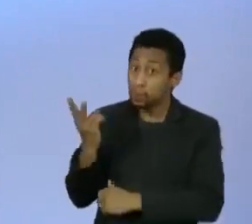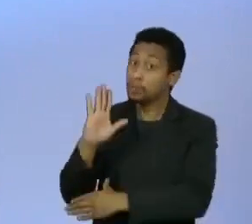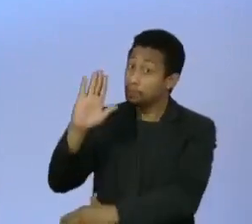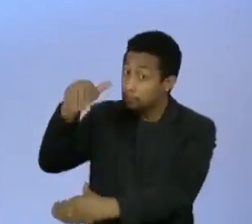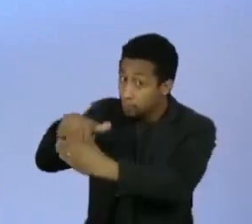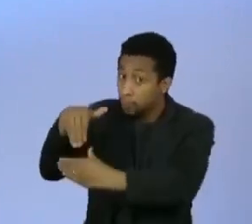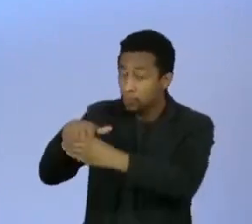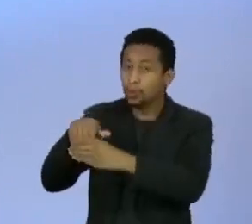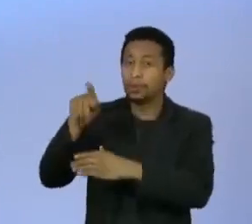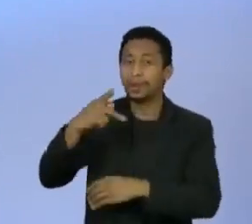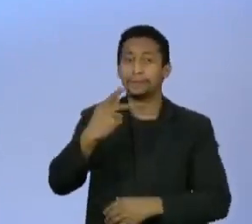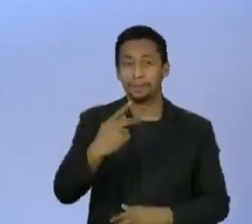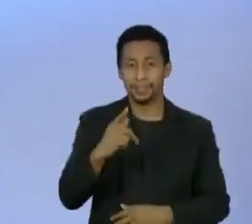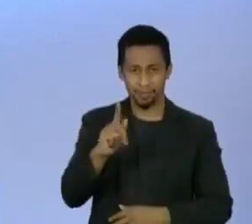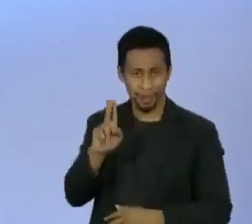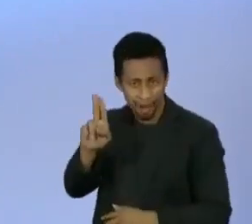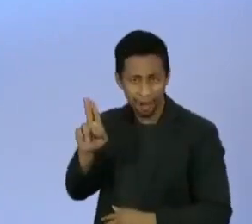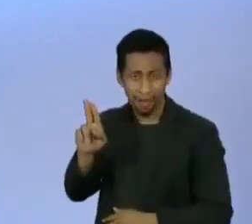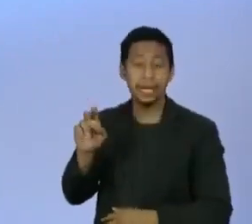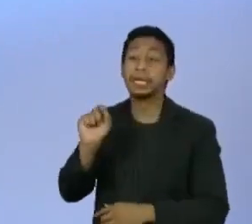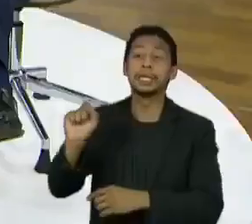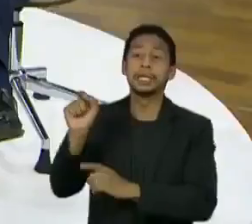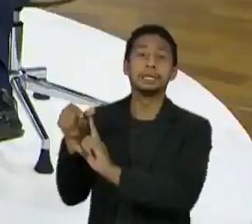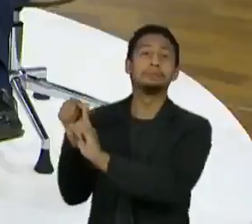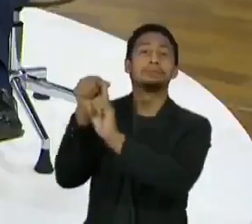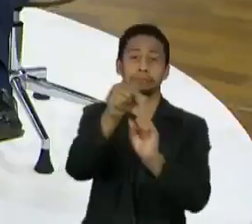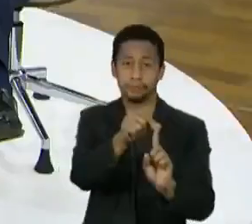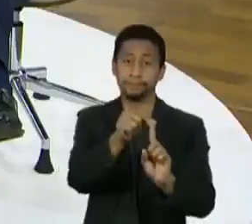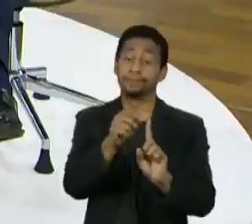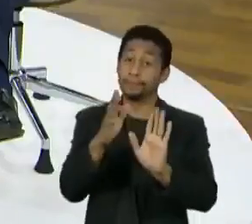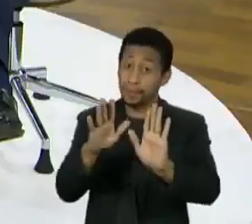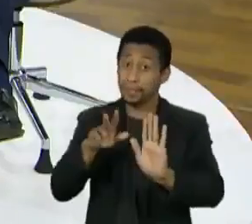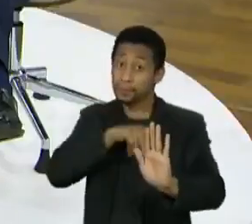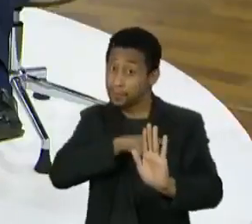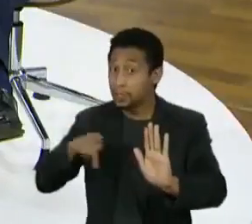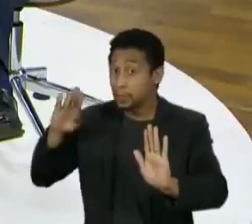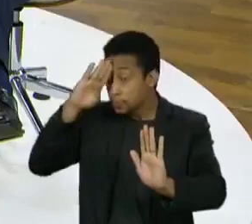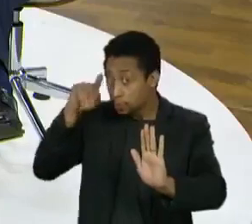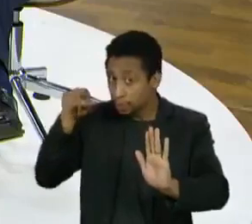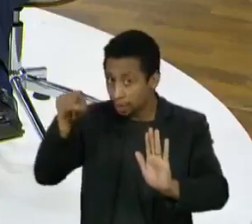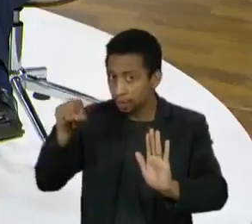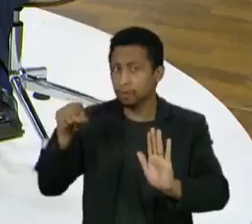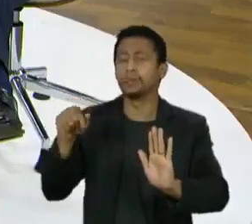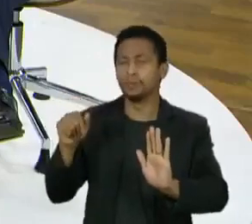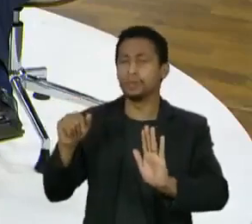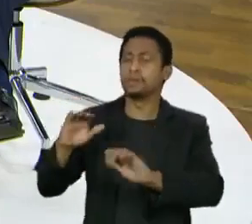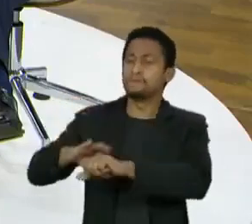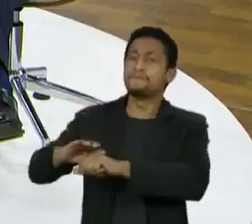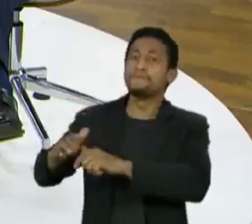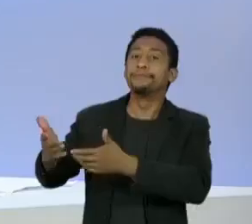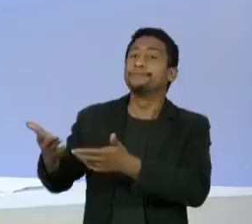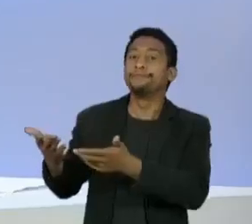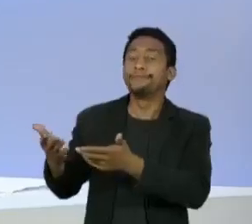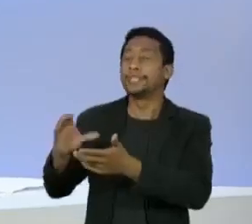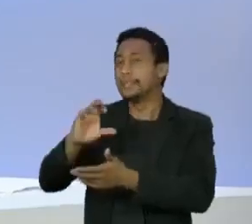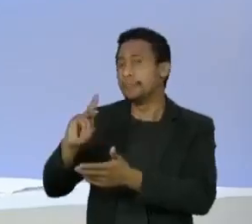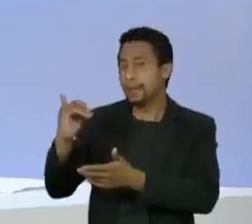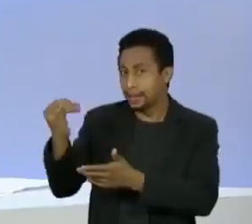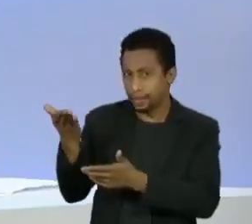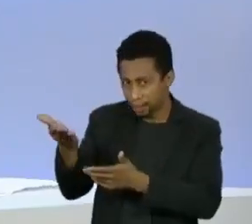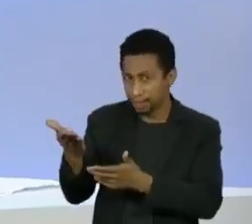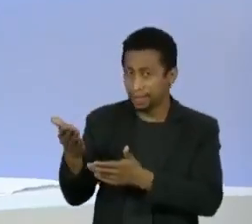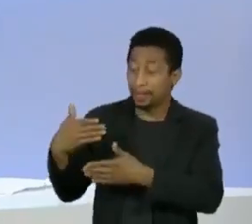PGR. Haja visto o alinhamento de Aras com o presidente Bolsonaro, os senhores temem que o esforço investigativo da CPI possa